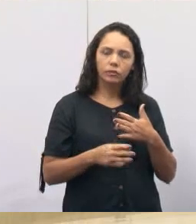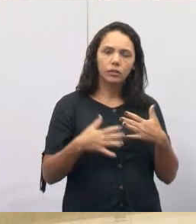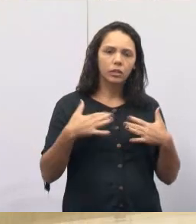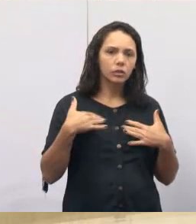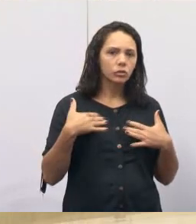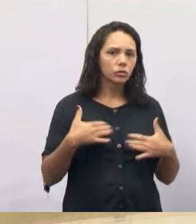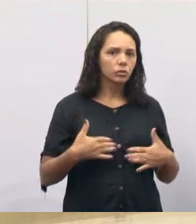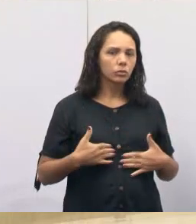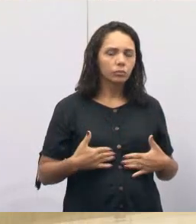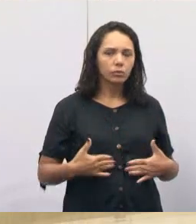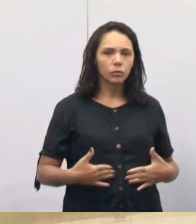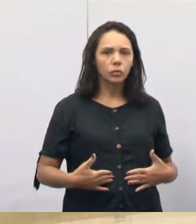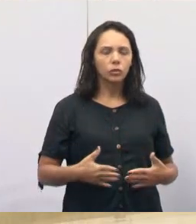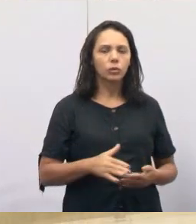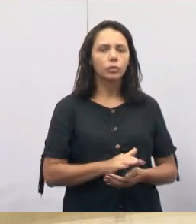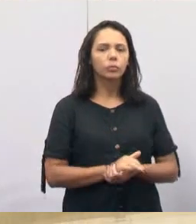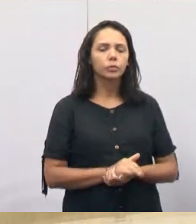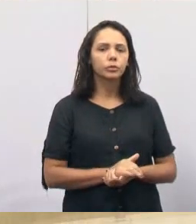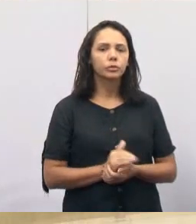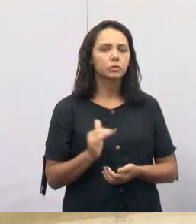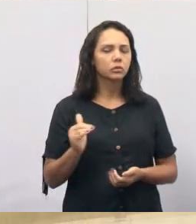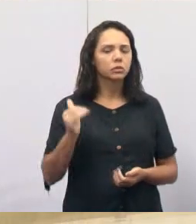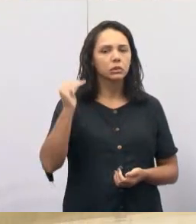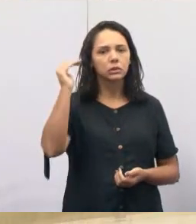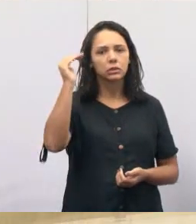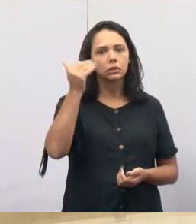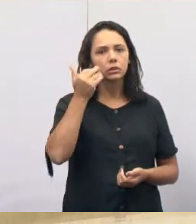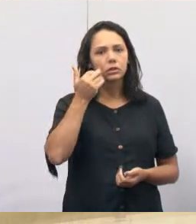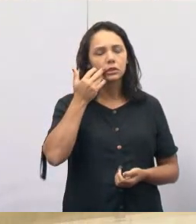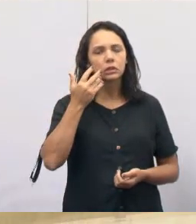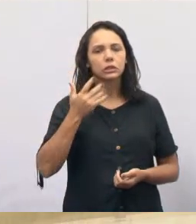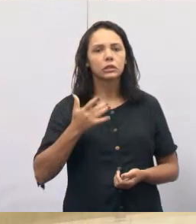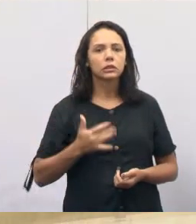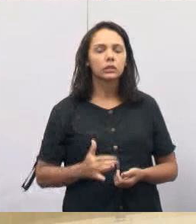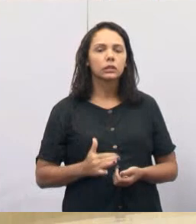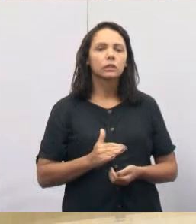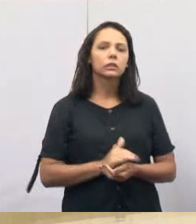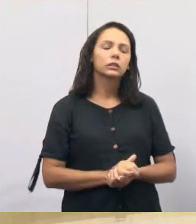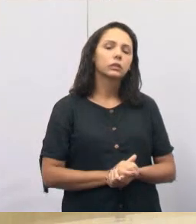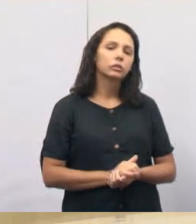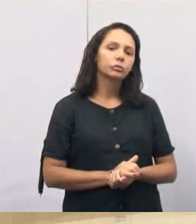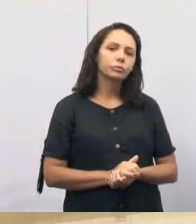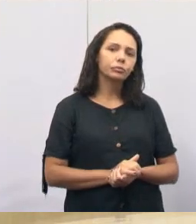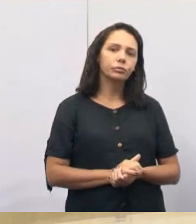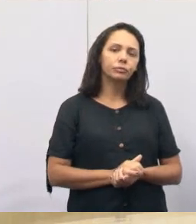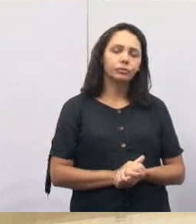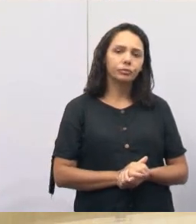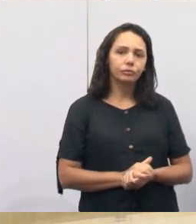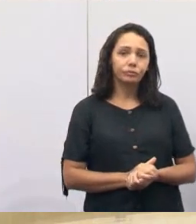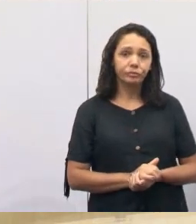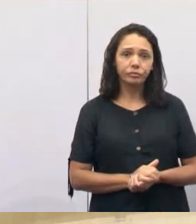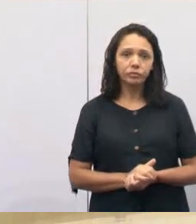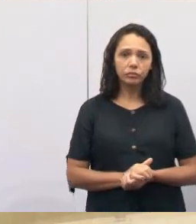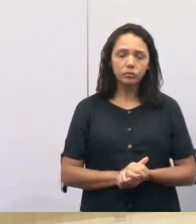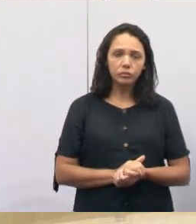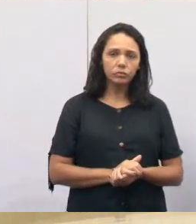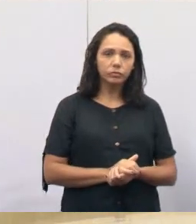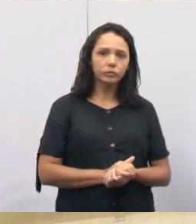ortopedia pediátrica, ortopedia pediátrica, ortopedia pediátrica, pé,